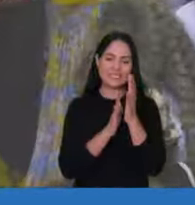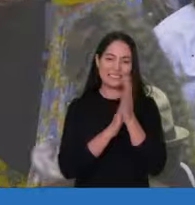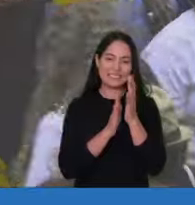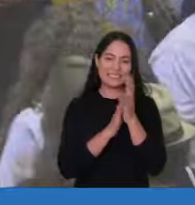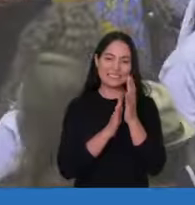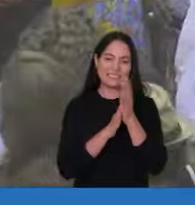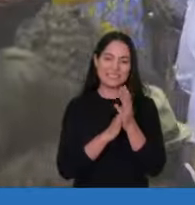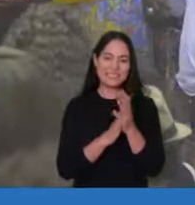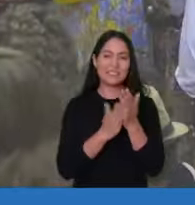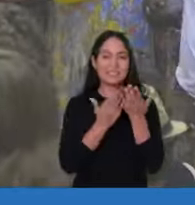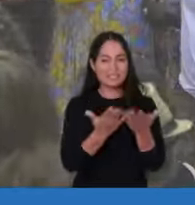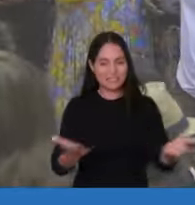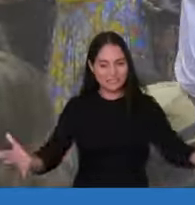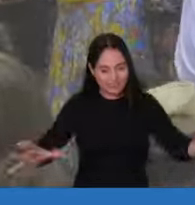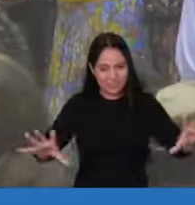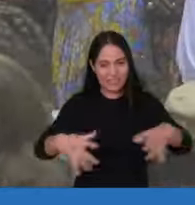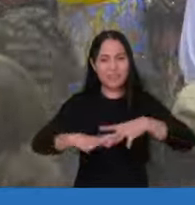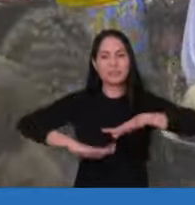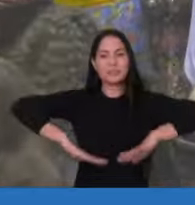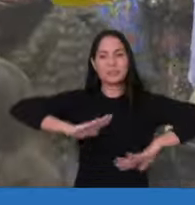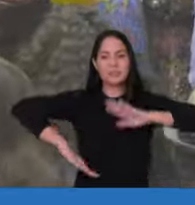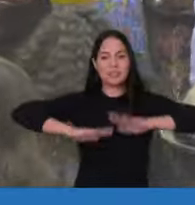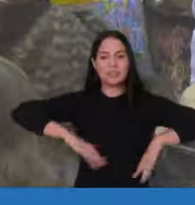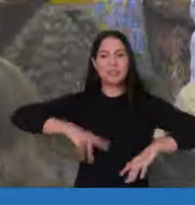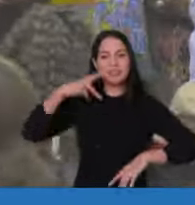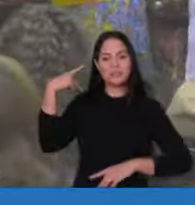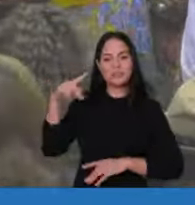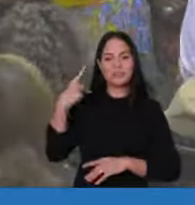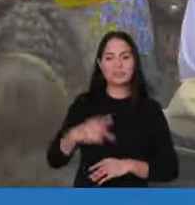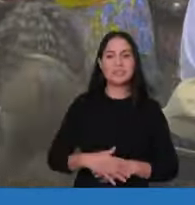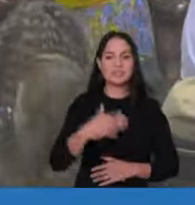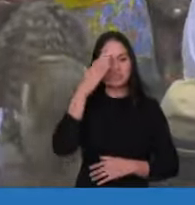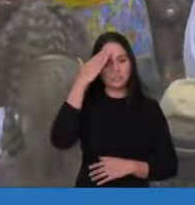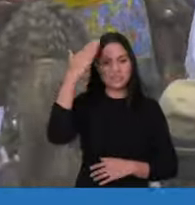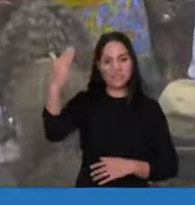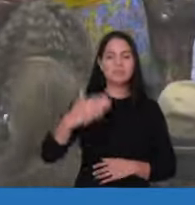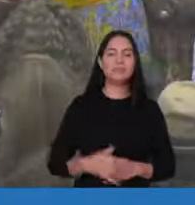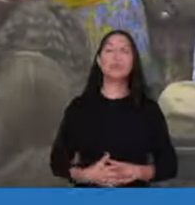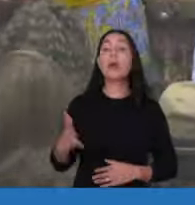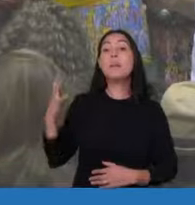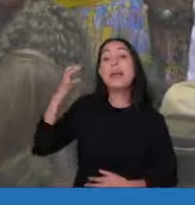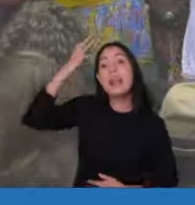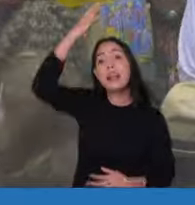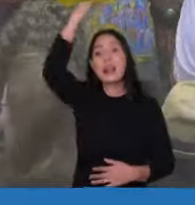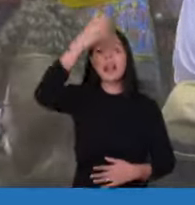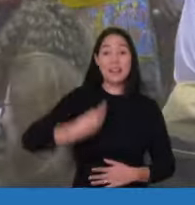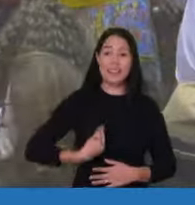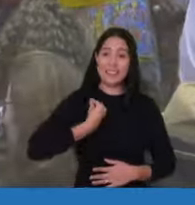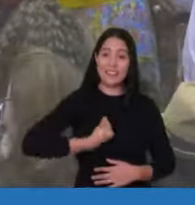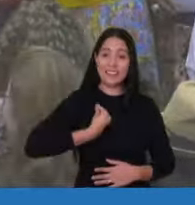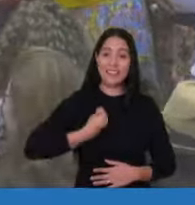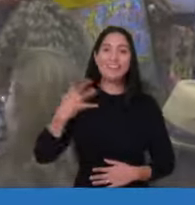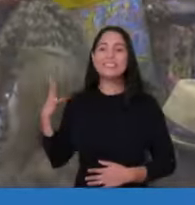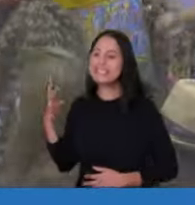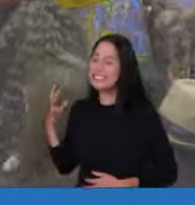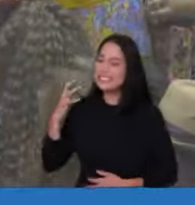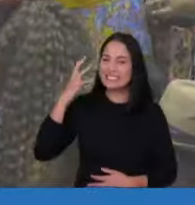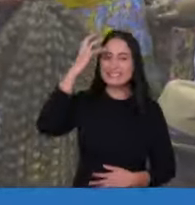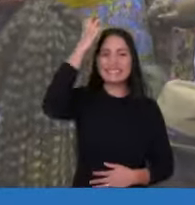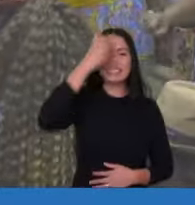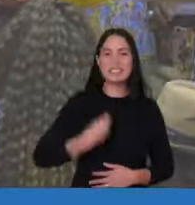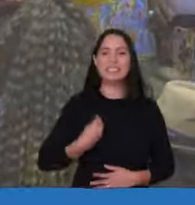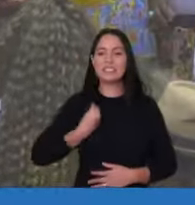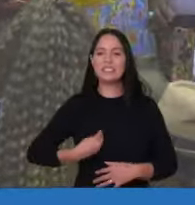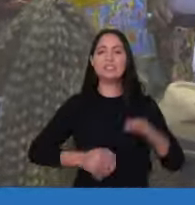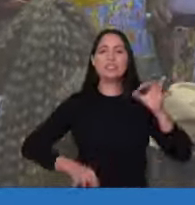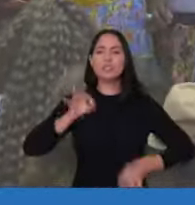As mulheres batuqueiras de Planaltina. Muito obrigada. Marielle! Presente. Justiça pro